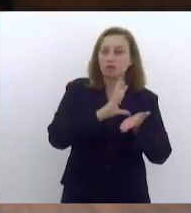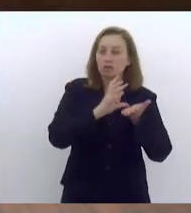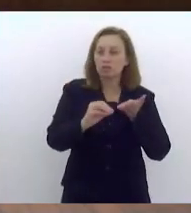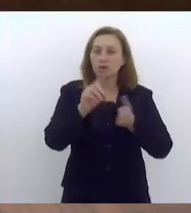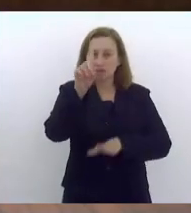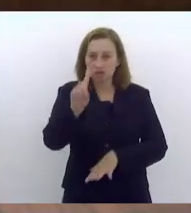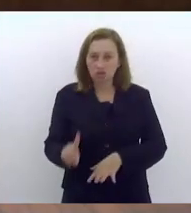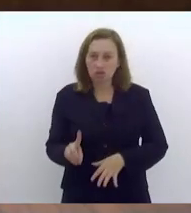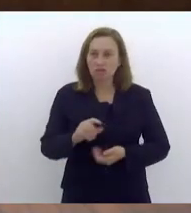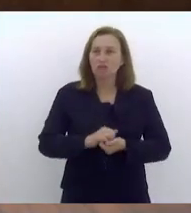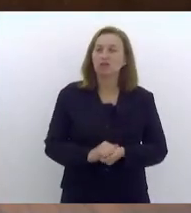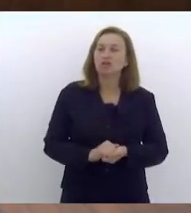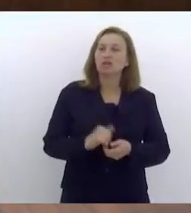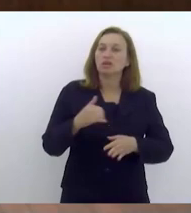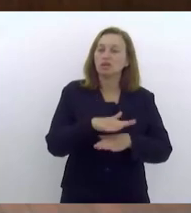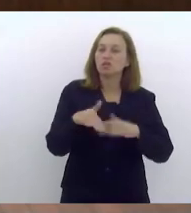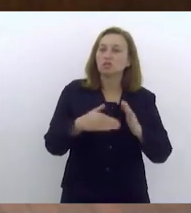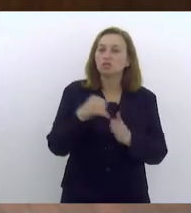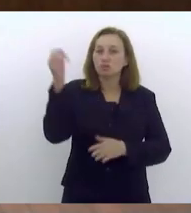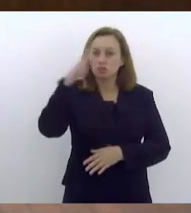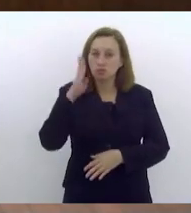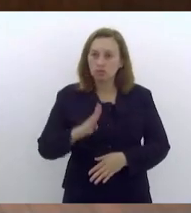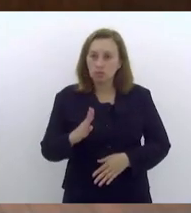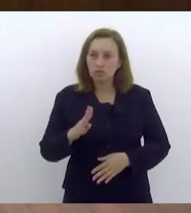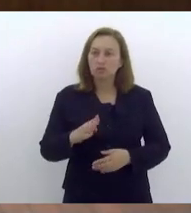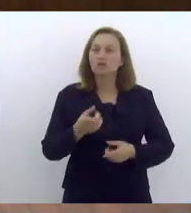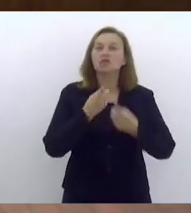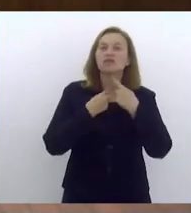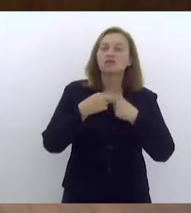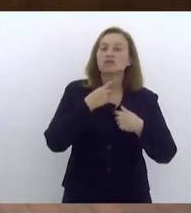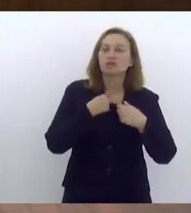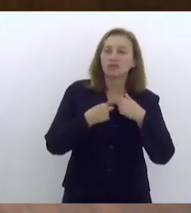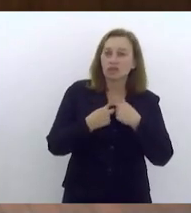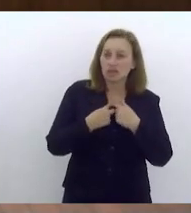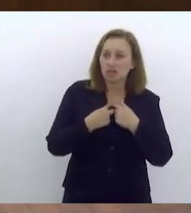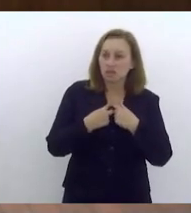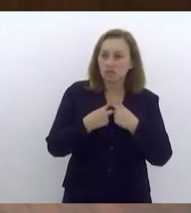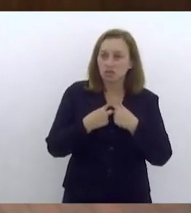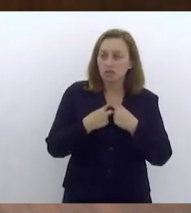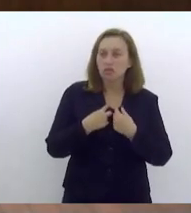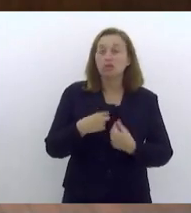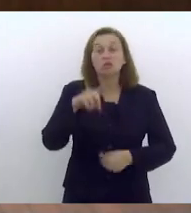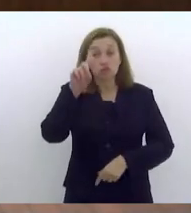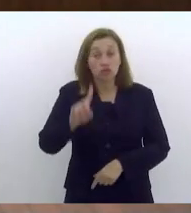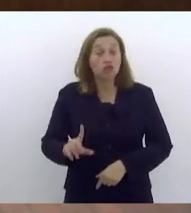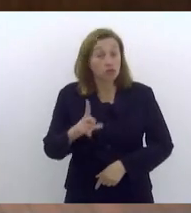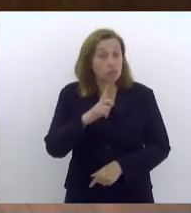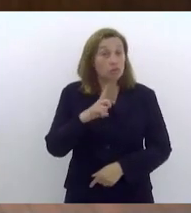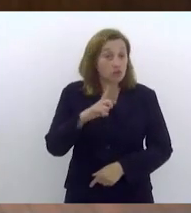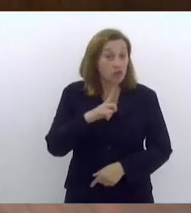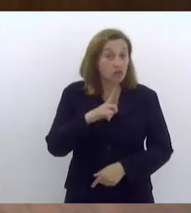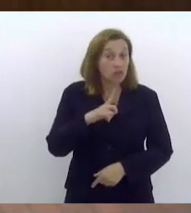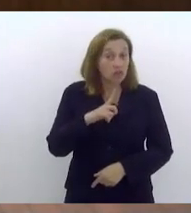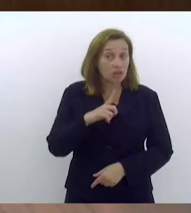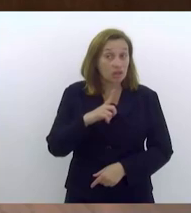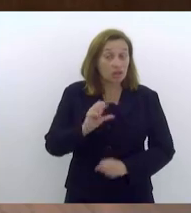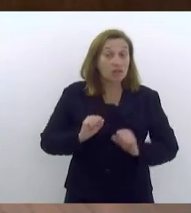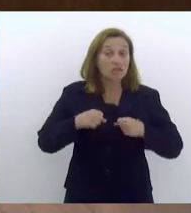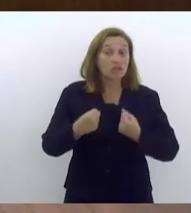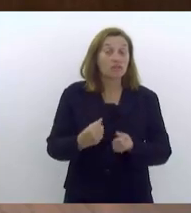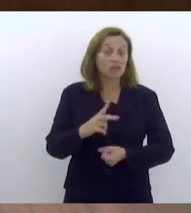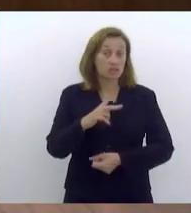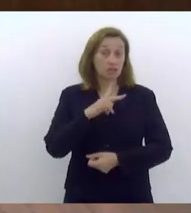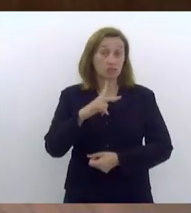direita, e a todos os brasileiros que desejam exercer este direito de legítima defesa